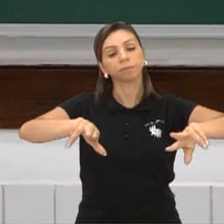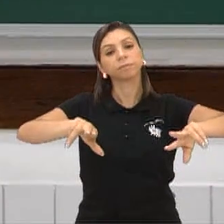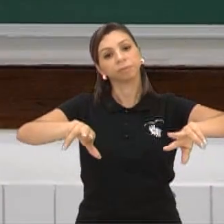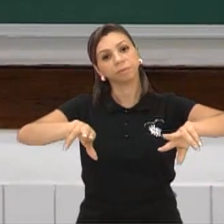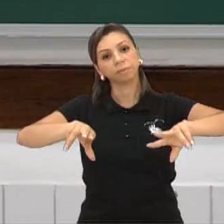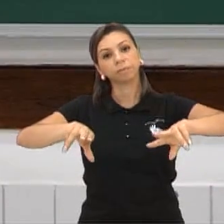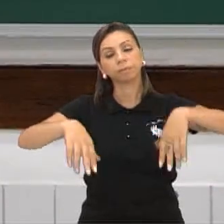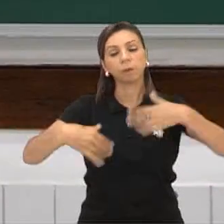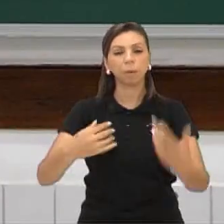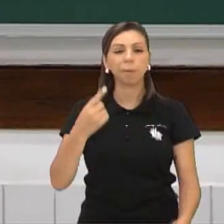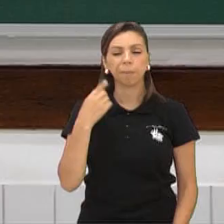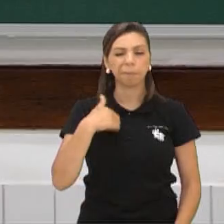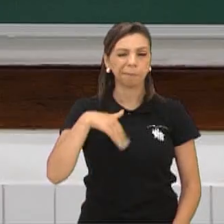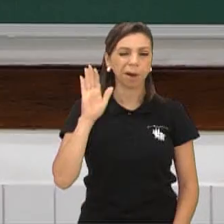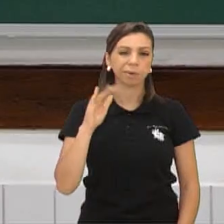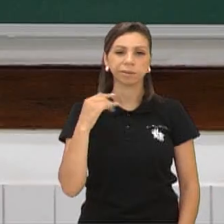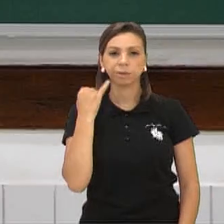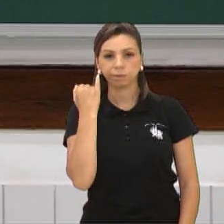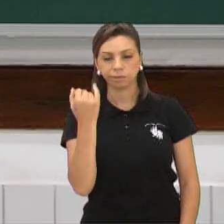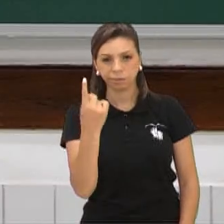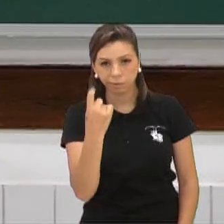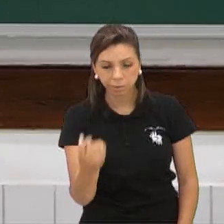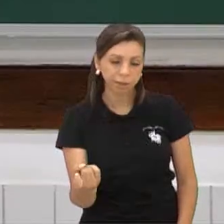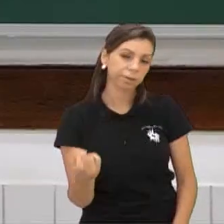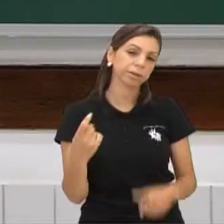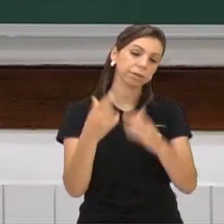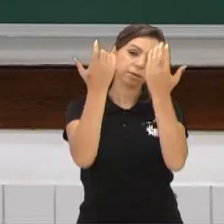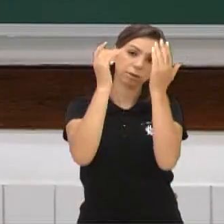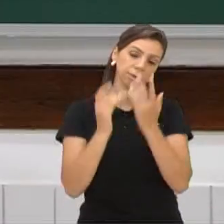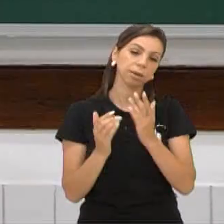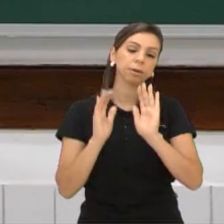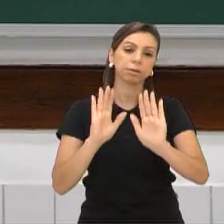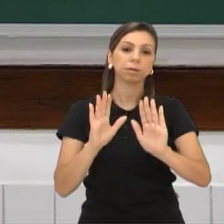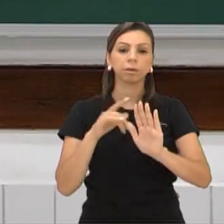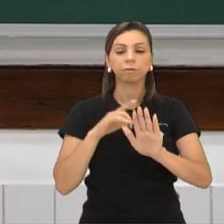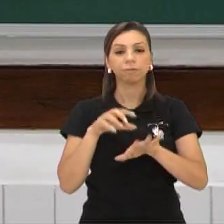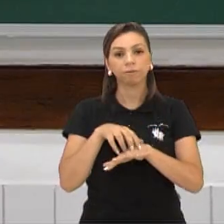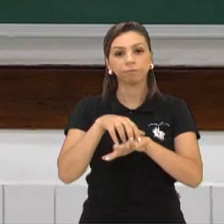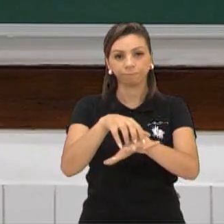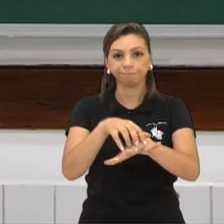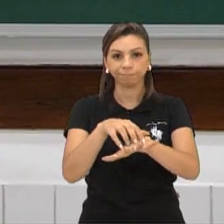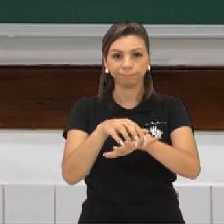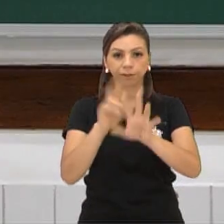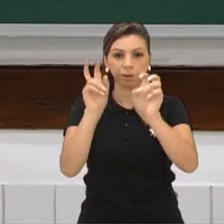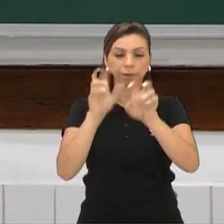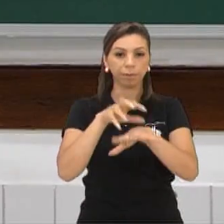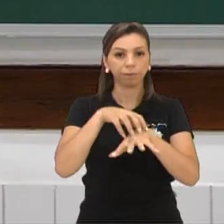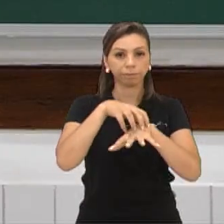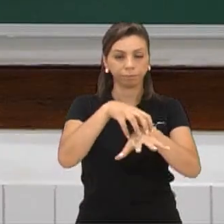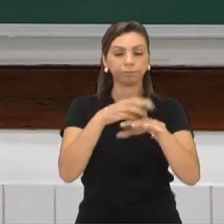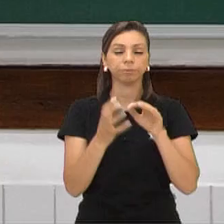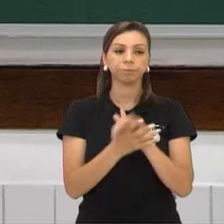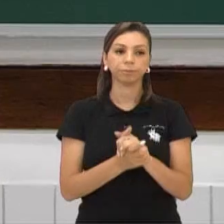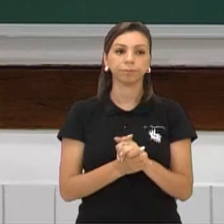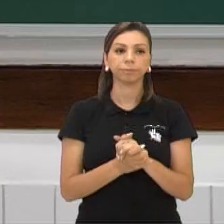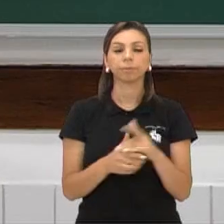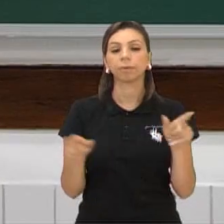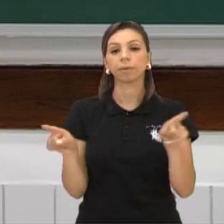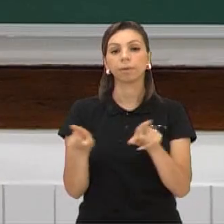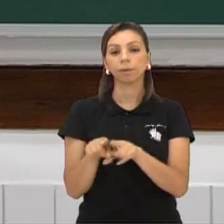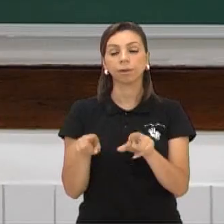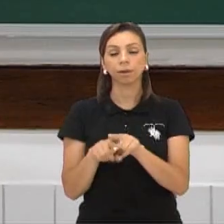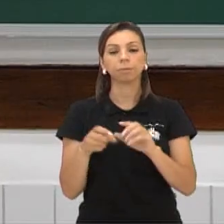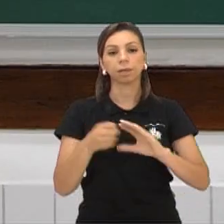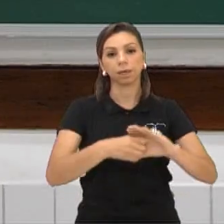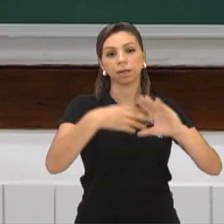setor mais interessante a ser analisado quando verificamos transporte. As questões ainda ligadas à